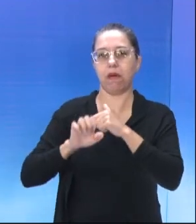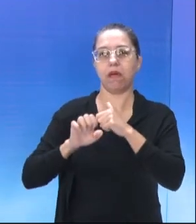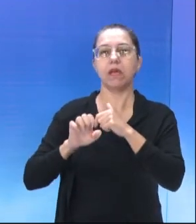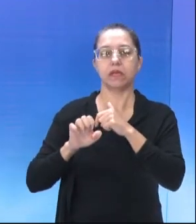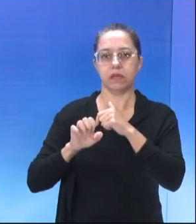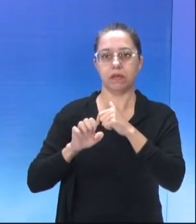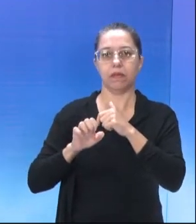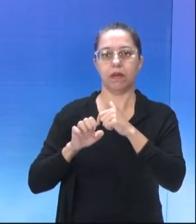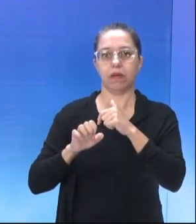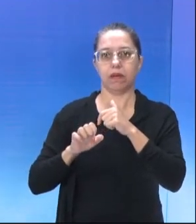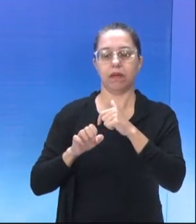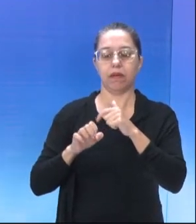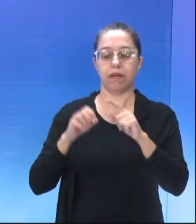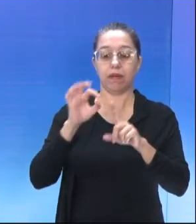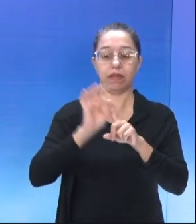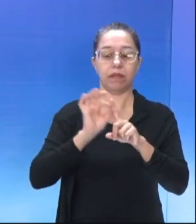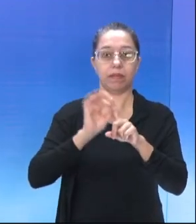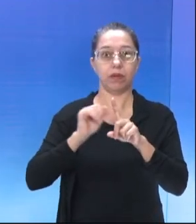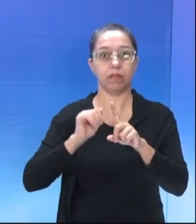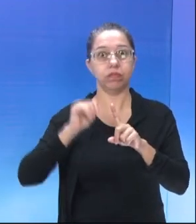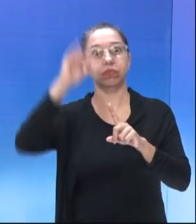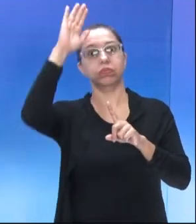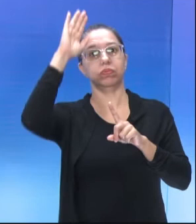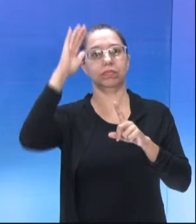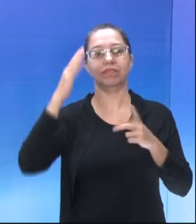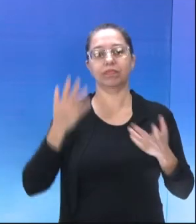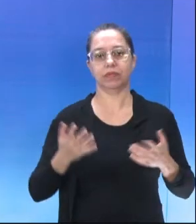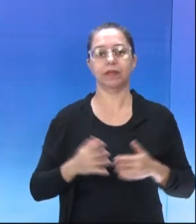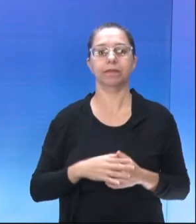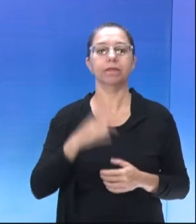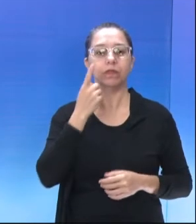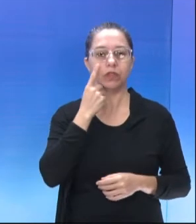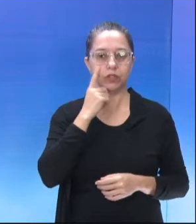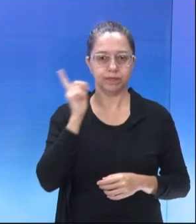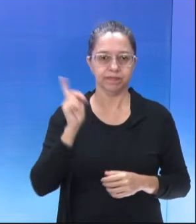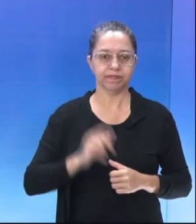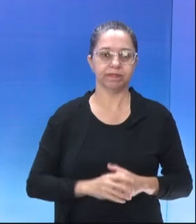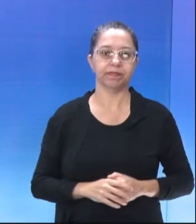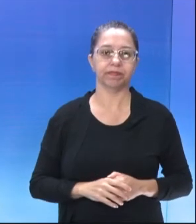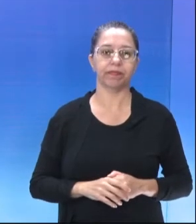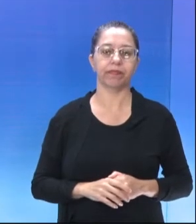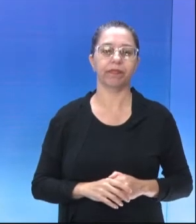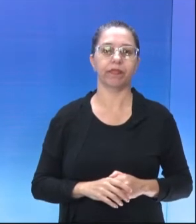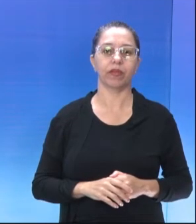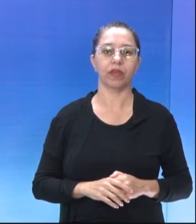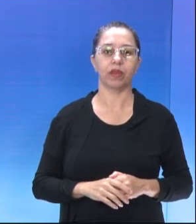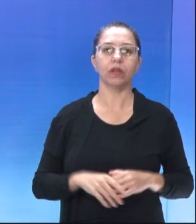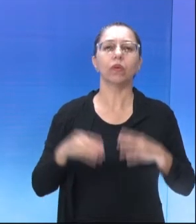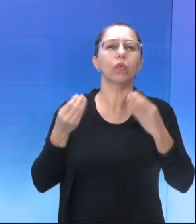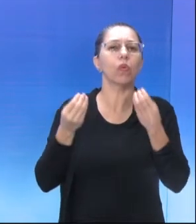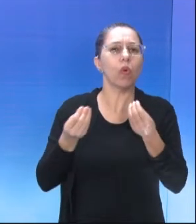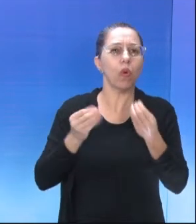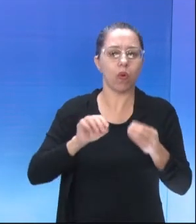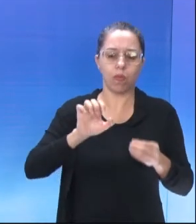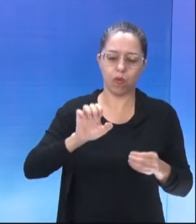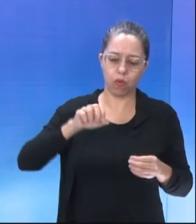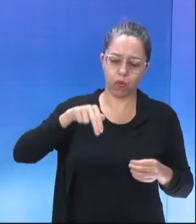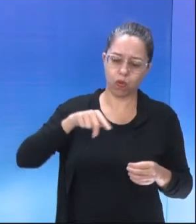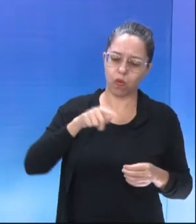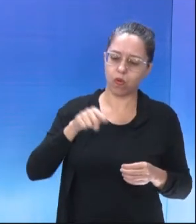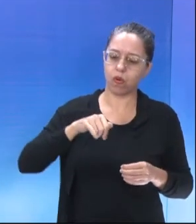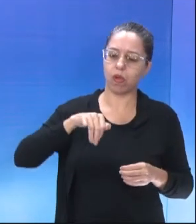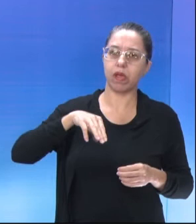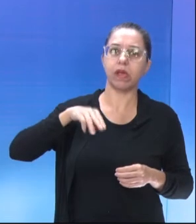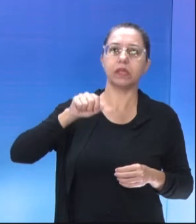enzima, mesmo com aumento da temperatura. Então, vamos lá. Em relação ao funcionamento da enzima,